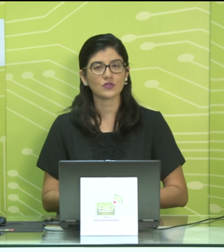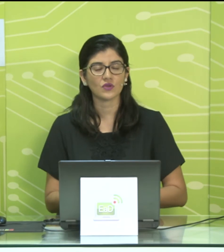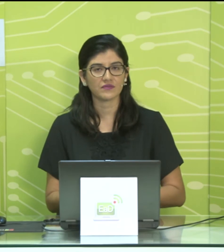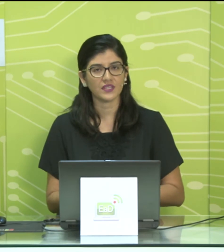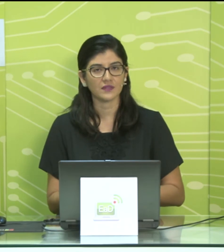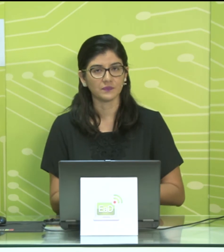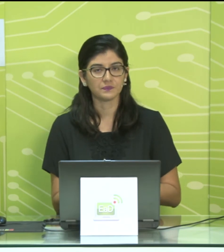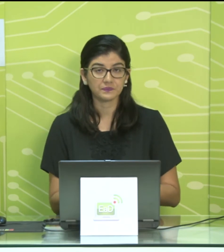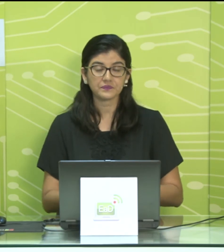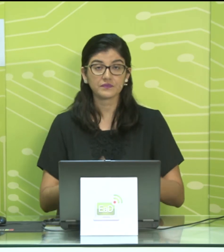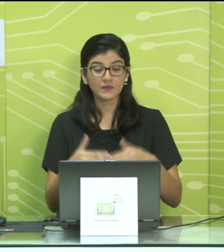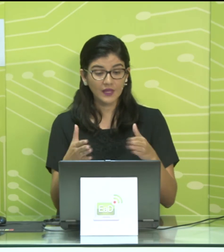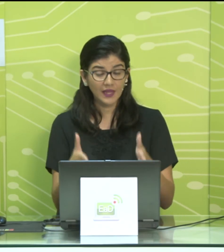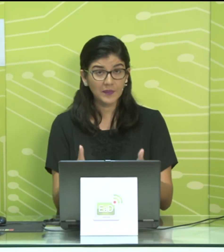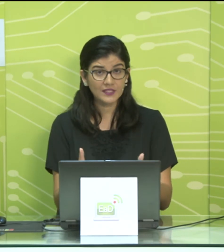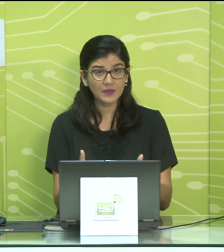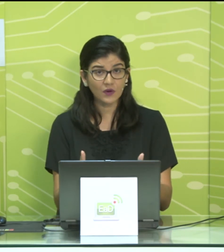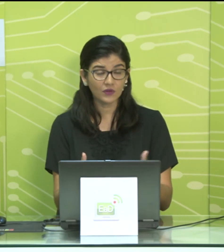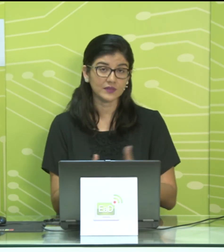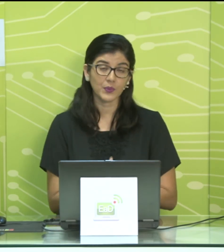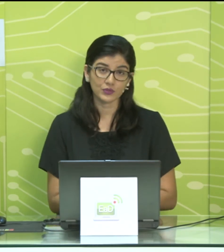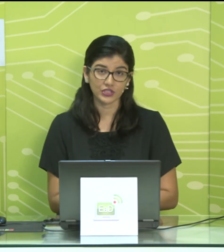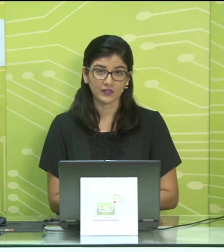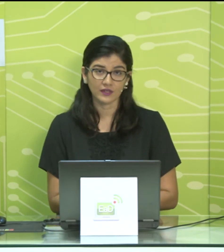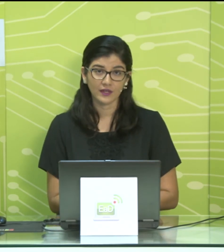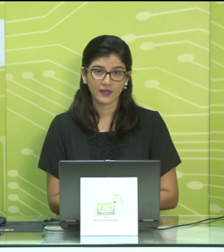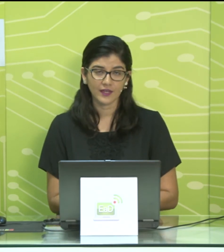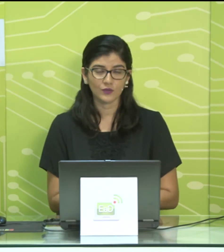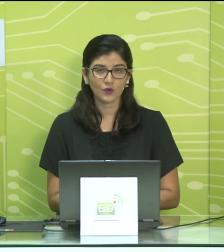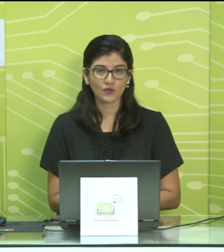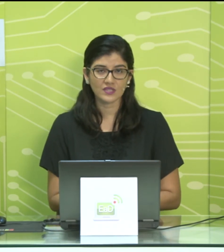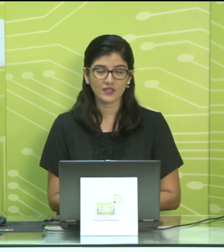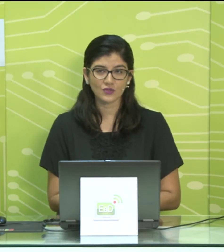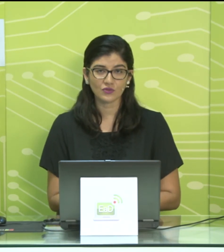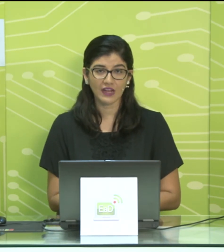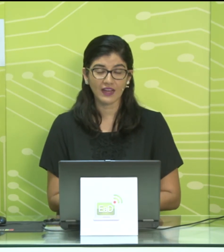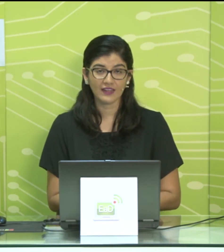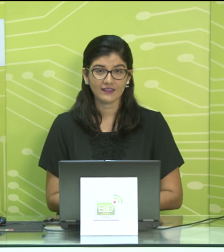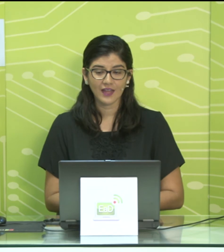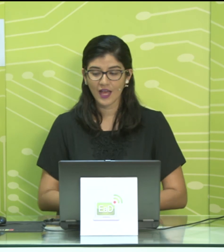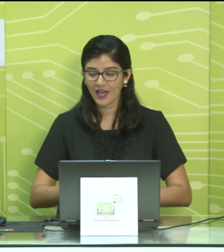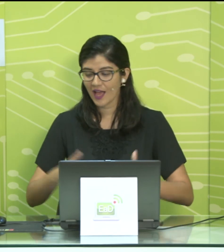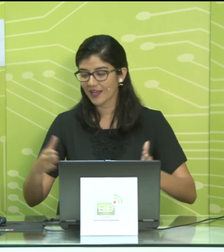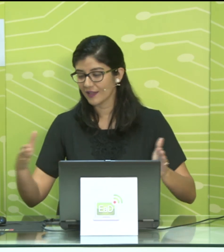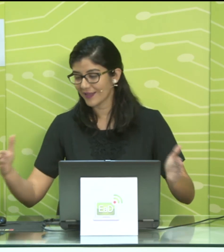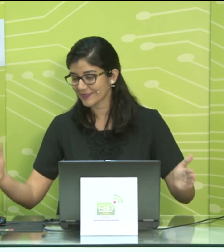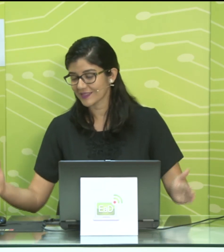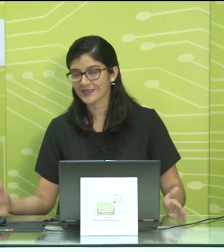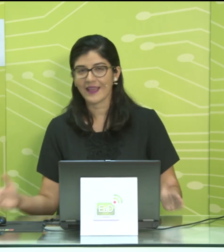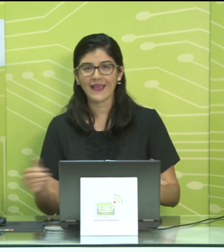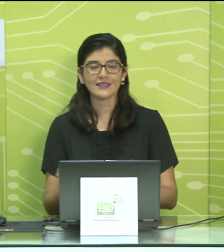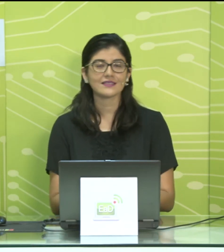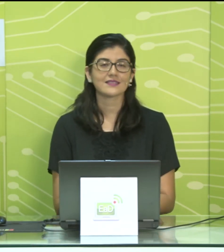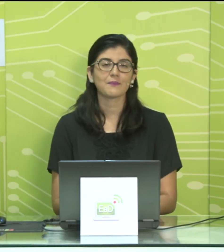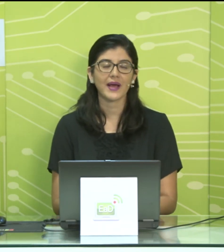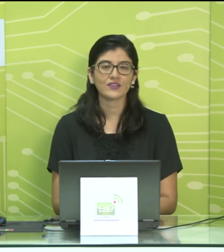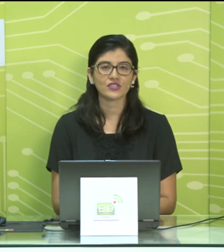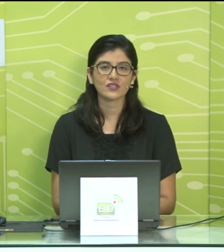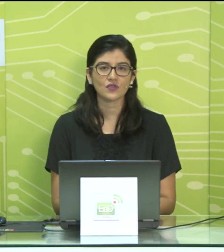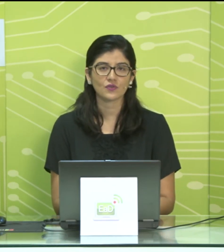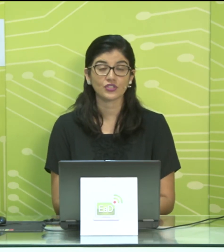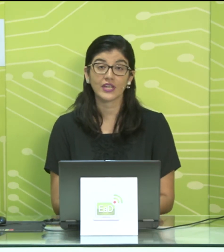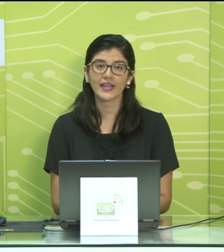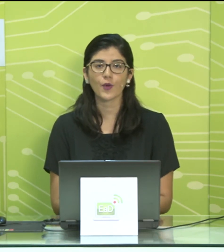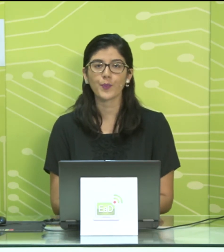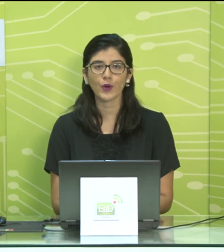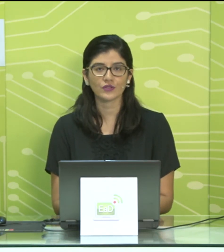aquilo para a sua vida. É a mesma coisa. Poxa, eu não consigo estudar essas 10